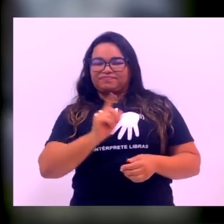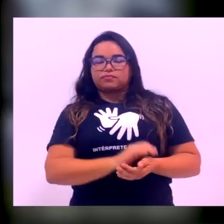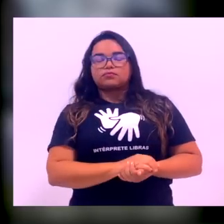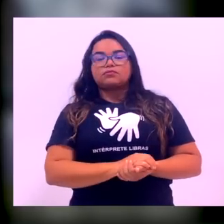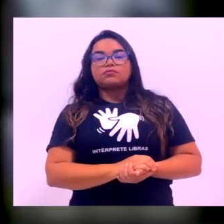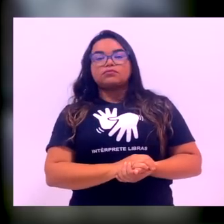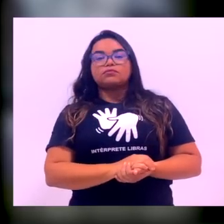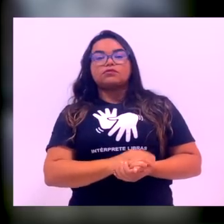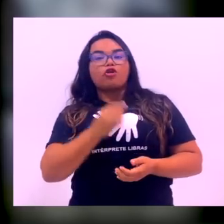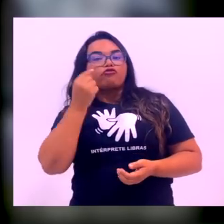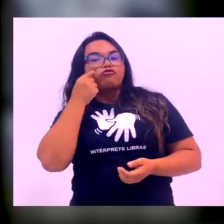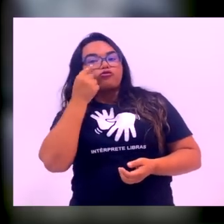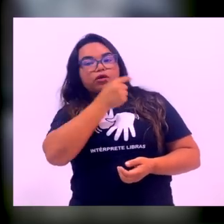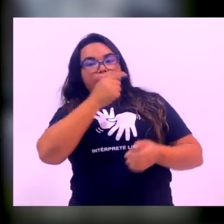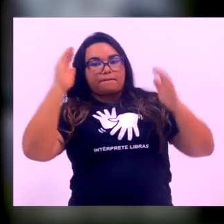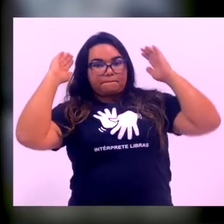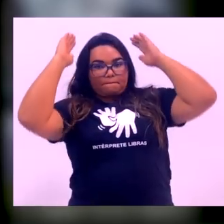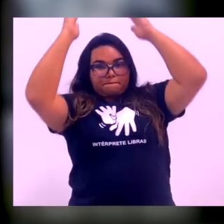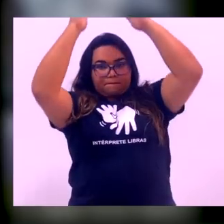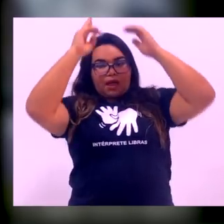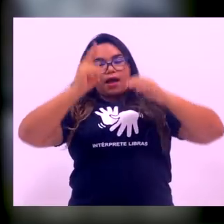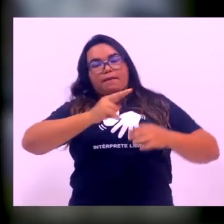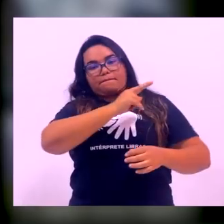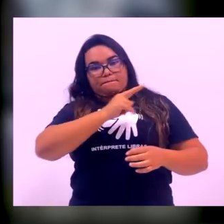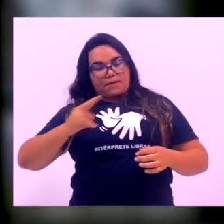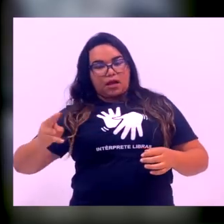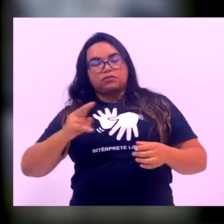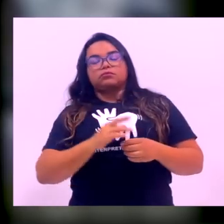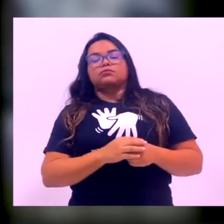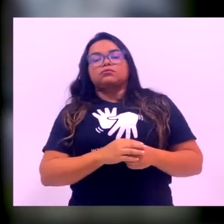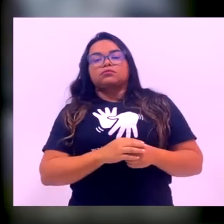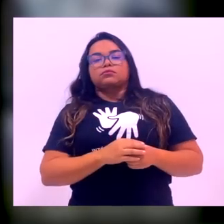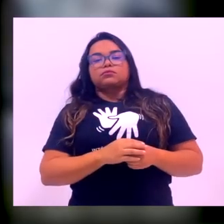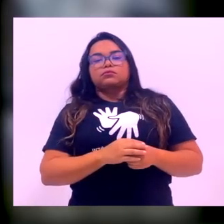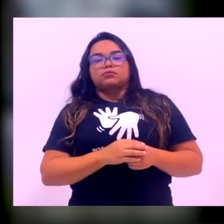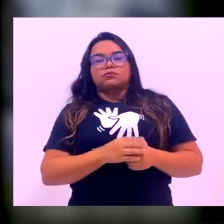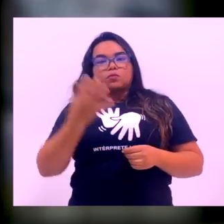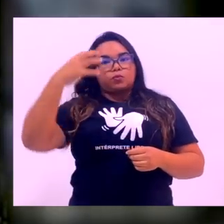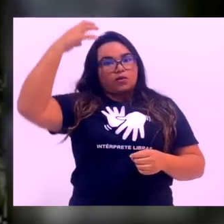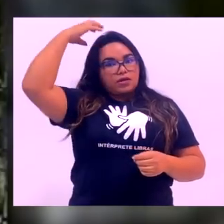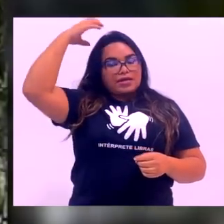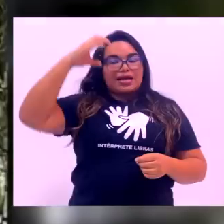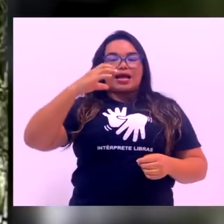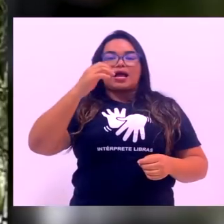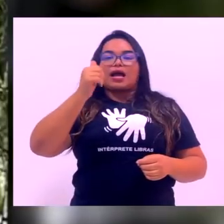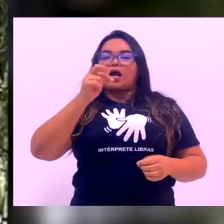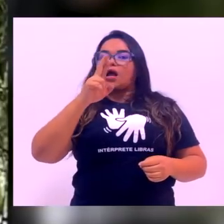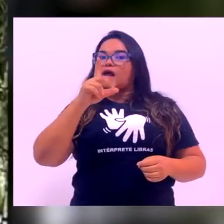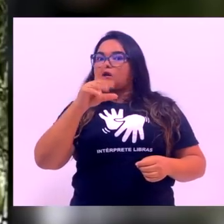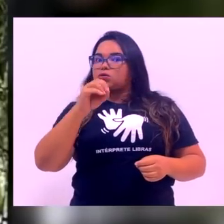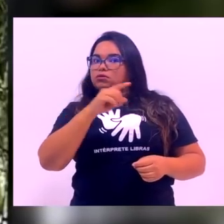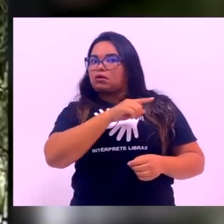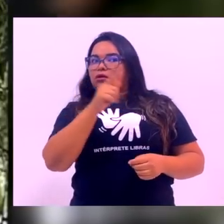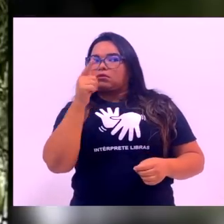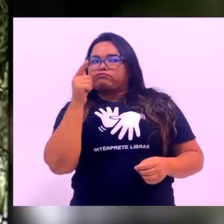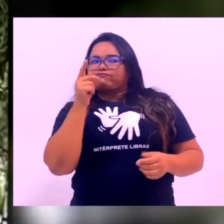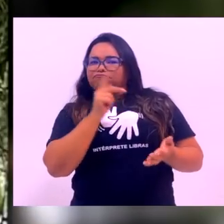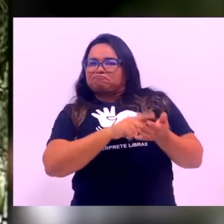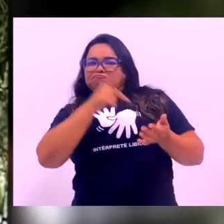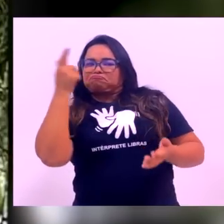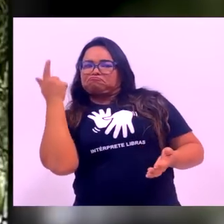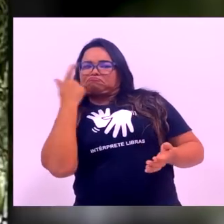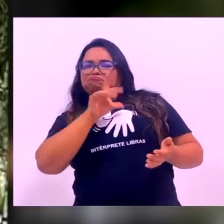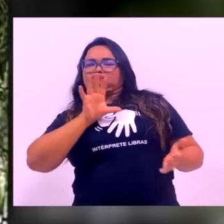Carlos o Grande, Carlos Magno, rei do Sacro Império Romano, porque supostamente ele tinha